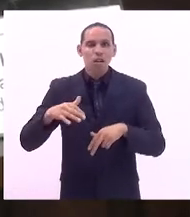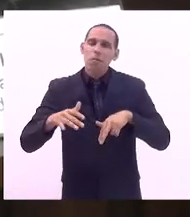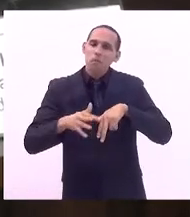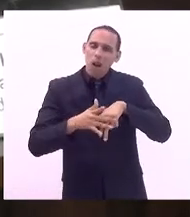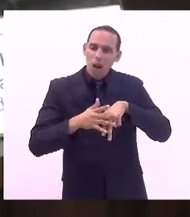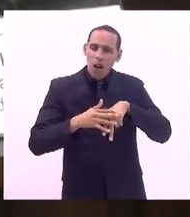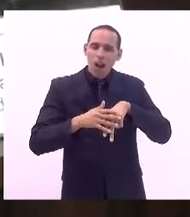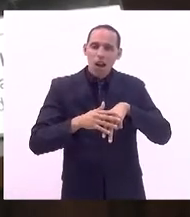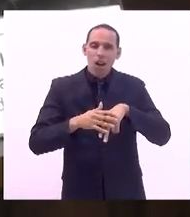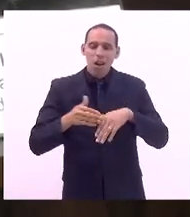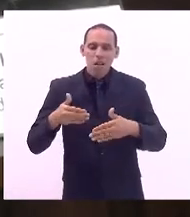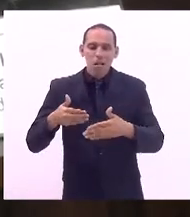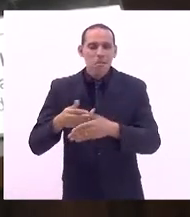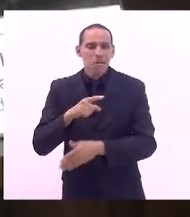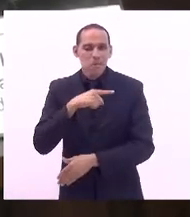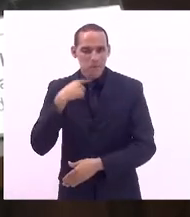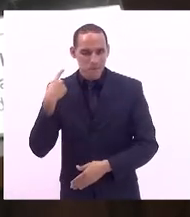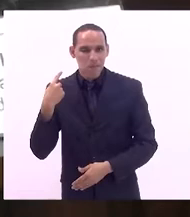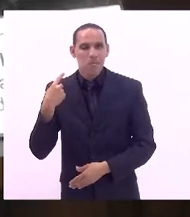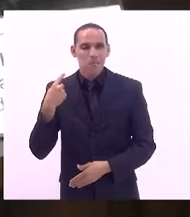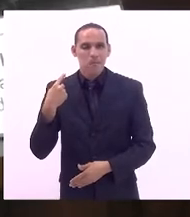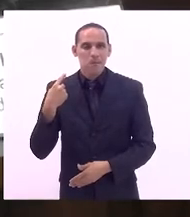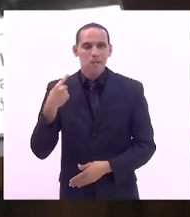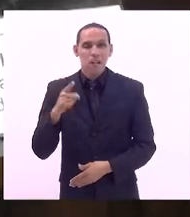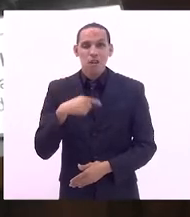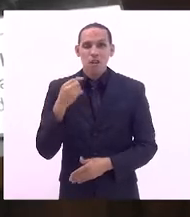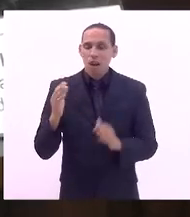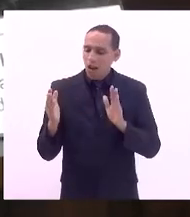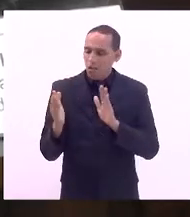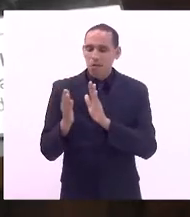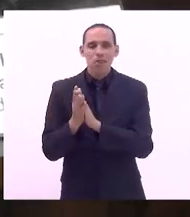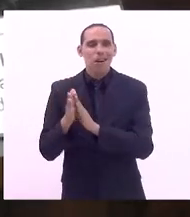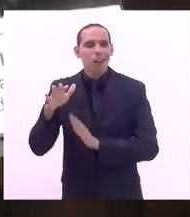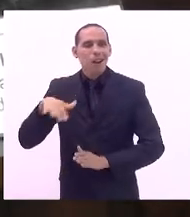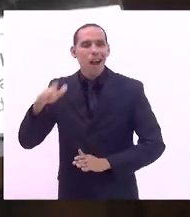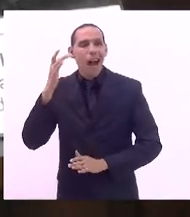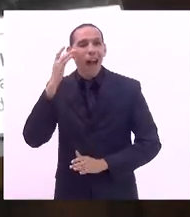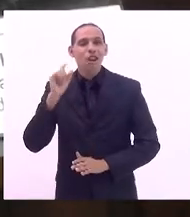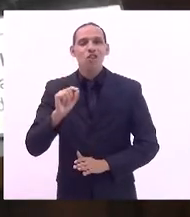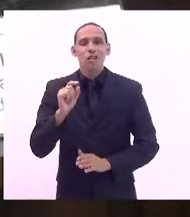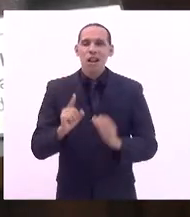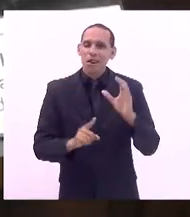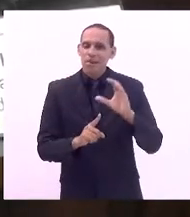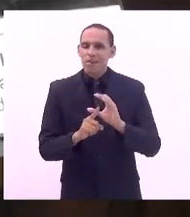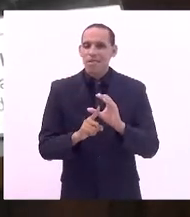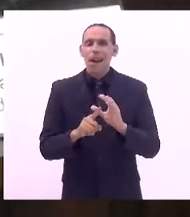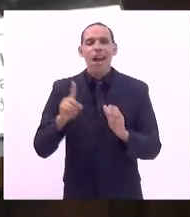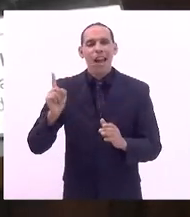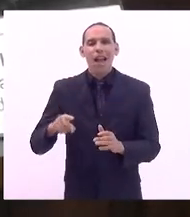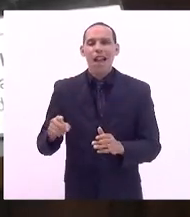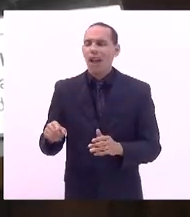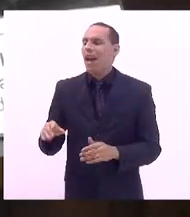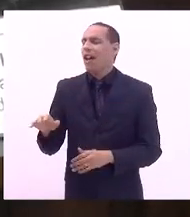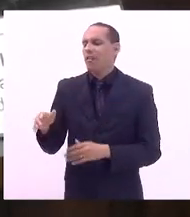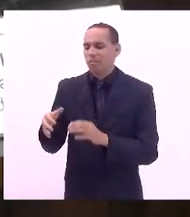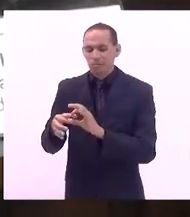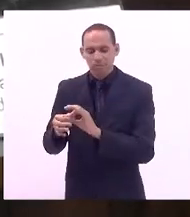e quando nós nos aproximamos as pessoas acham que a Capelania vem da extrema-unção